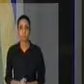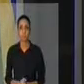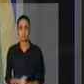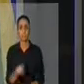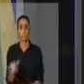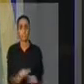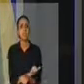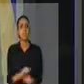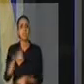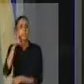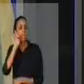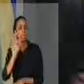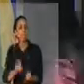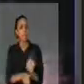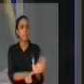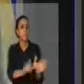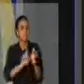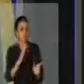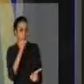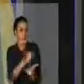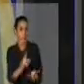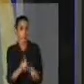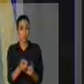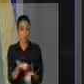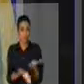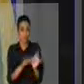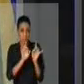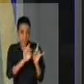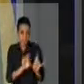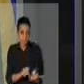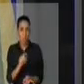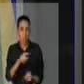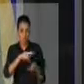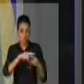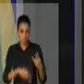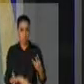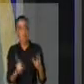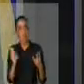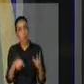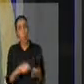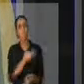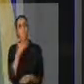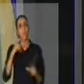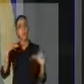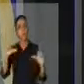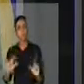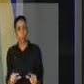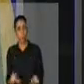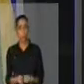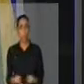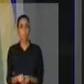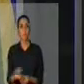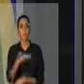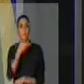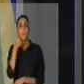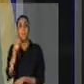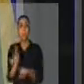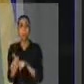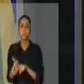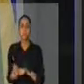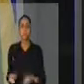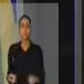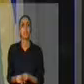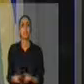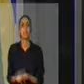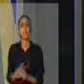prevenção, detecção precoce e tratamento especializado da doença são capazes de reduzir mortalidade, melhorar prognósticos e qualidade